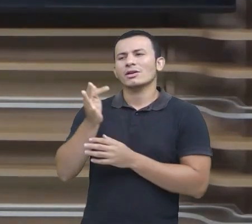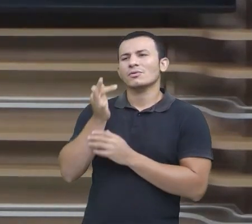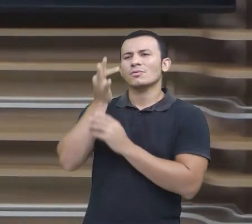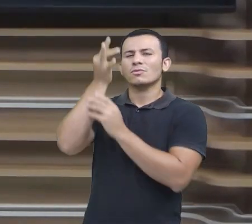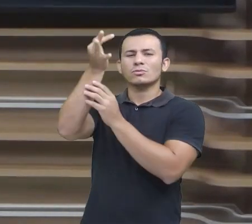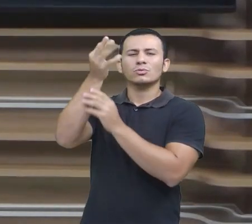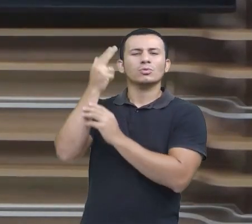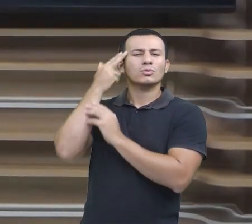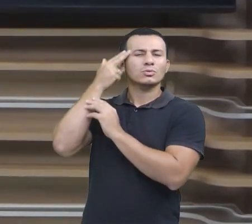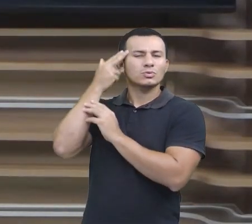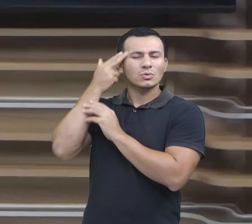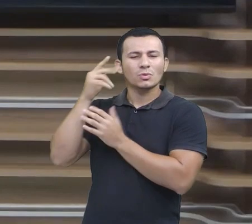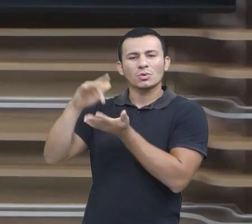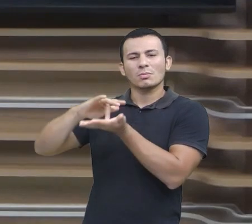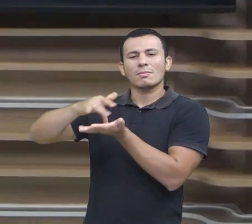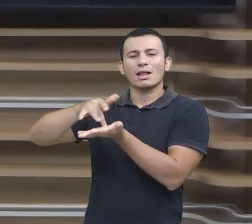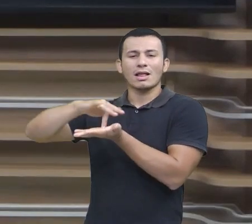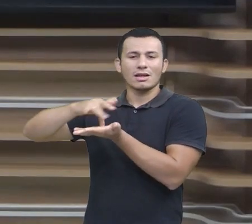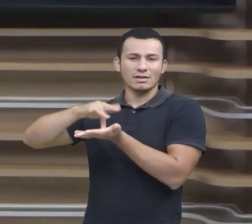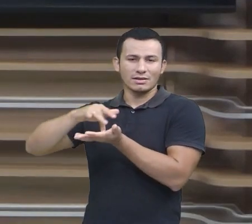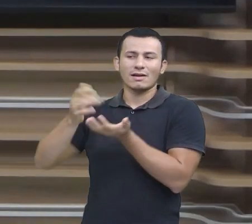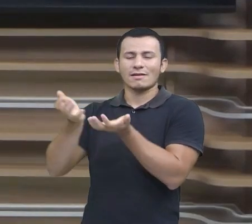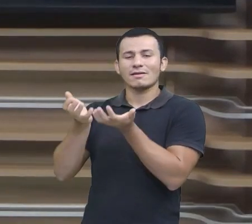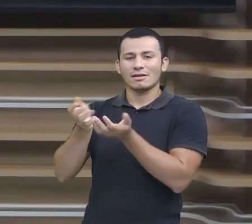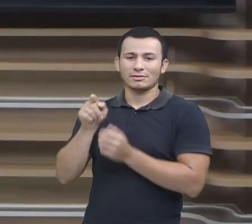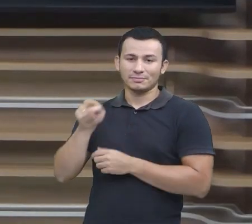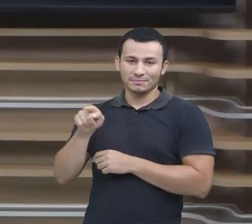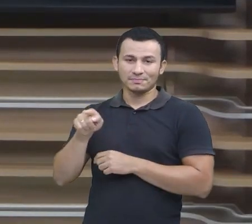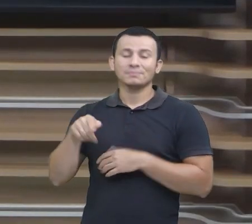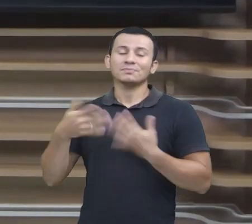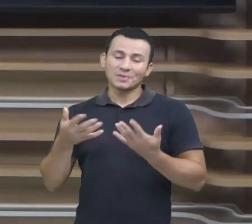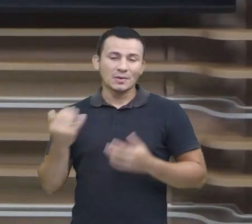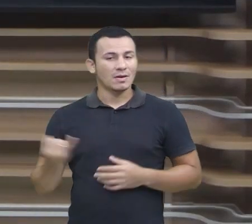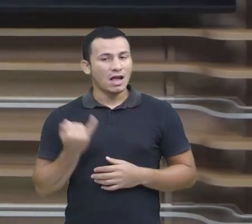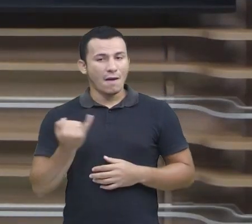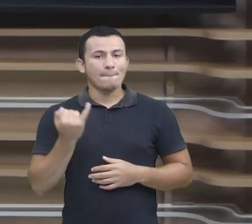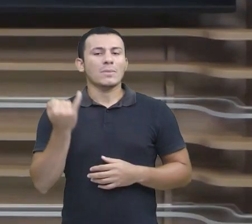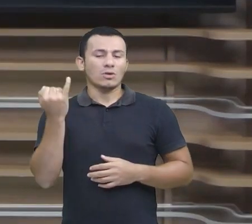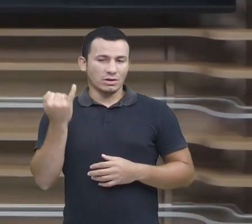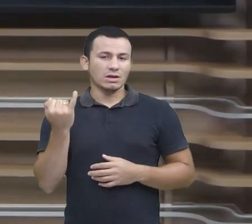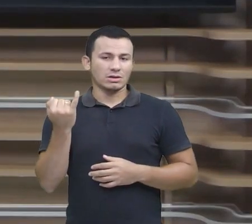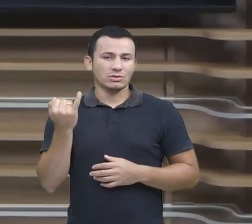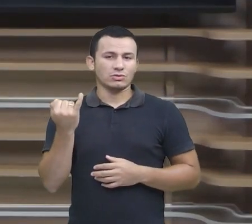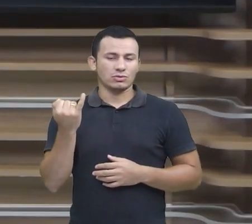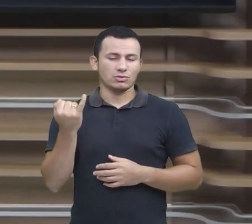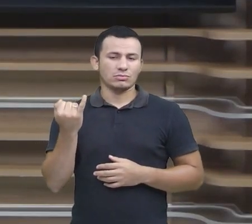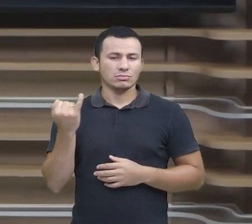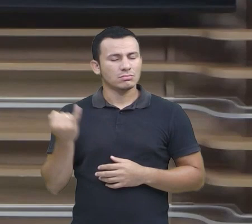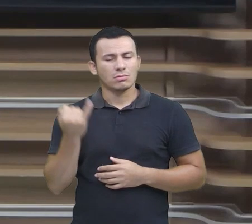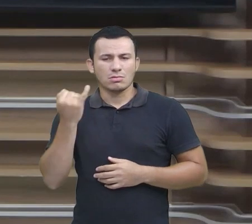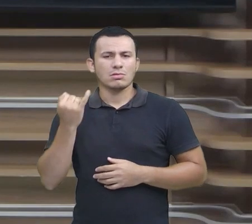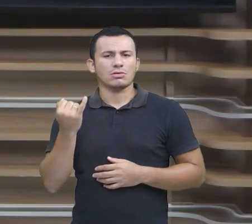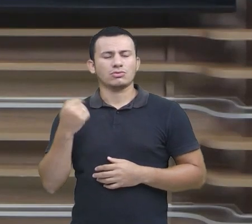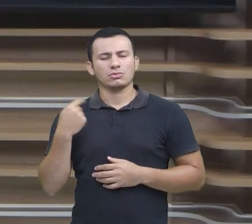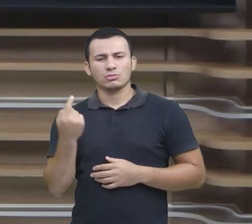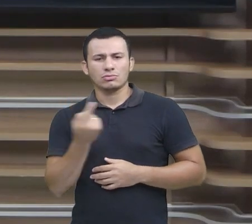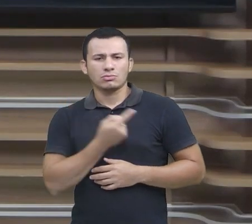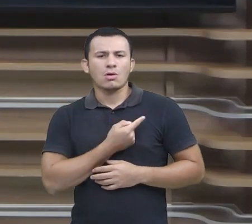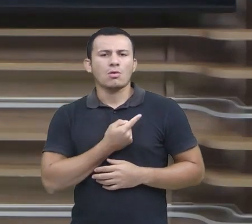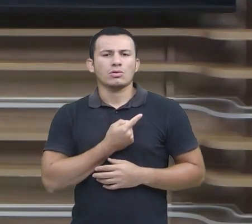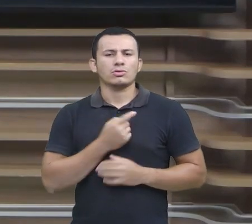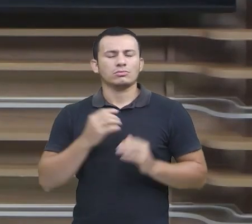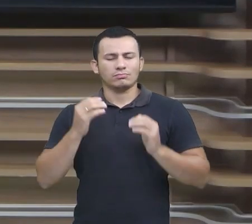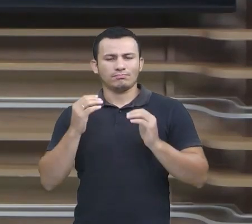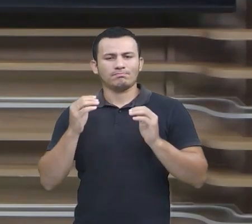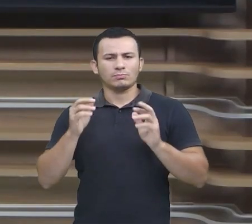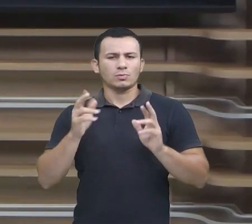Então, crianças, é muito importante que todos nós sejamos diferentes, mas de maneiras